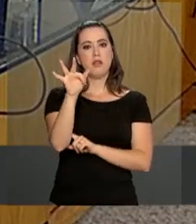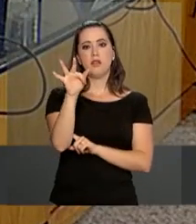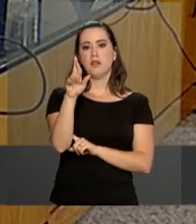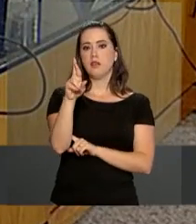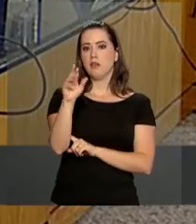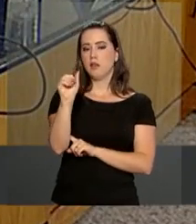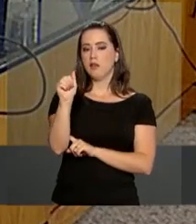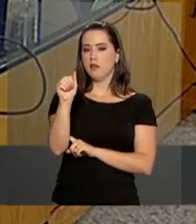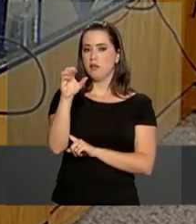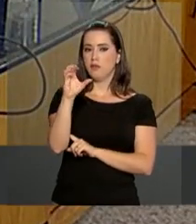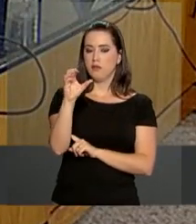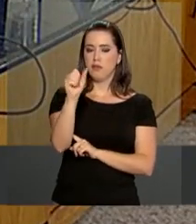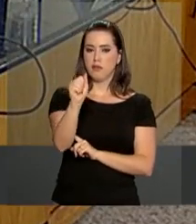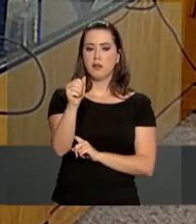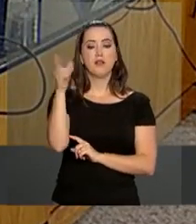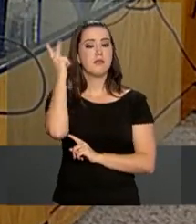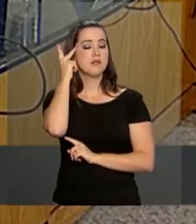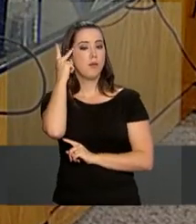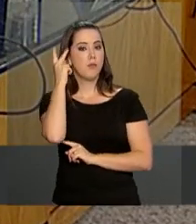né